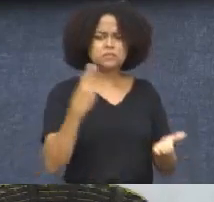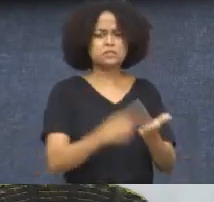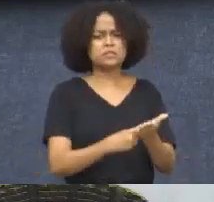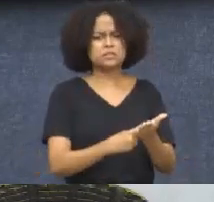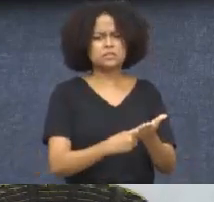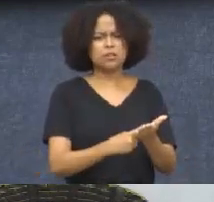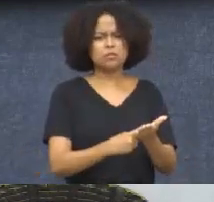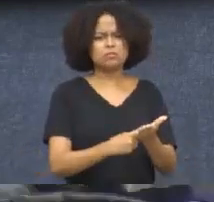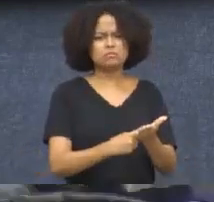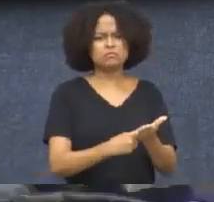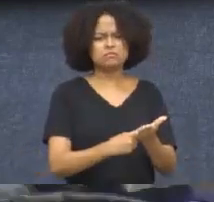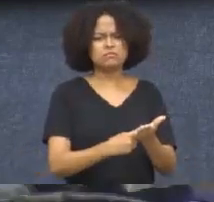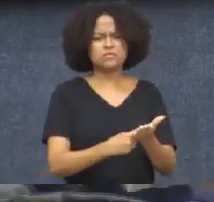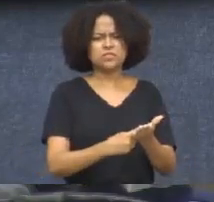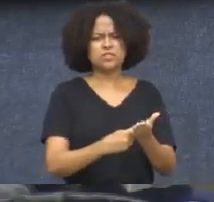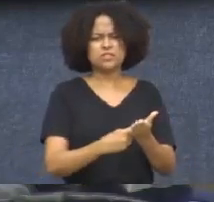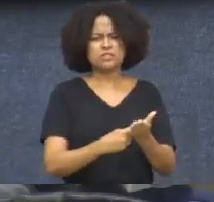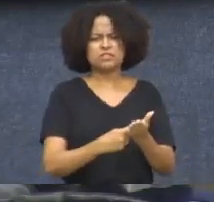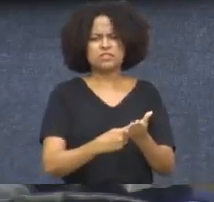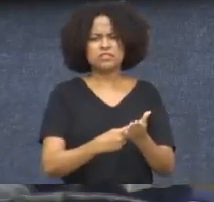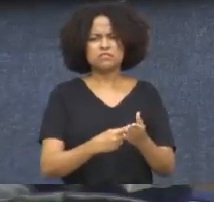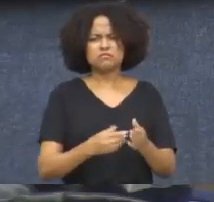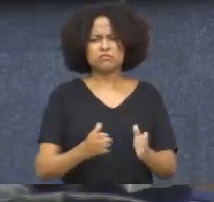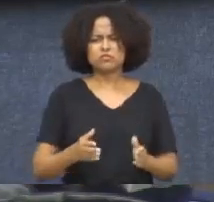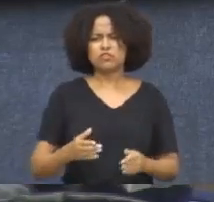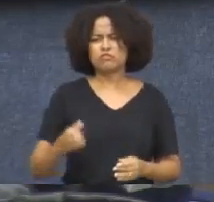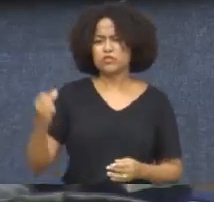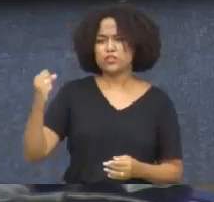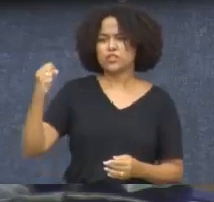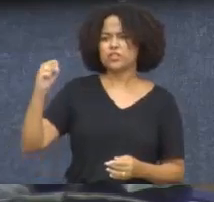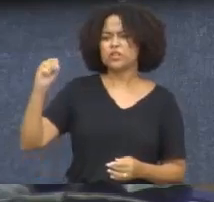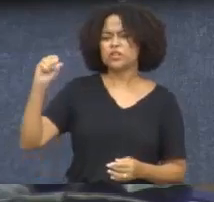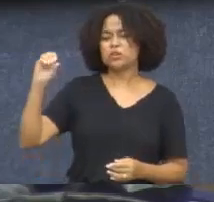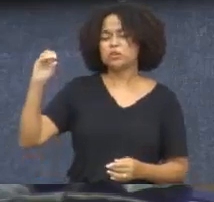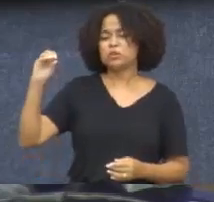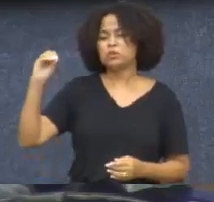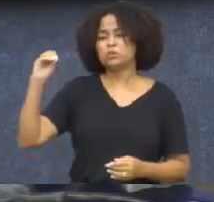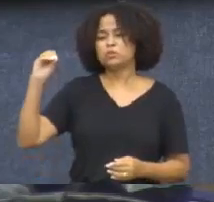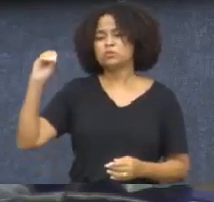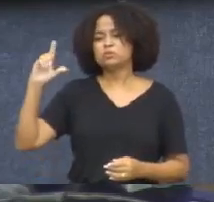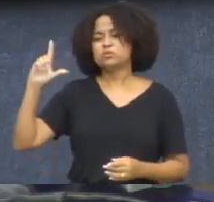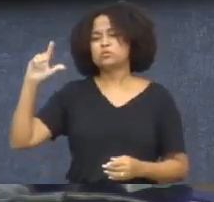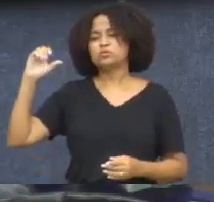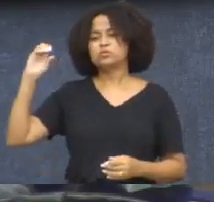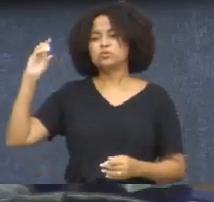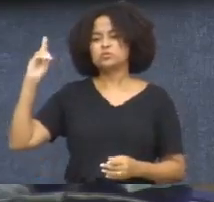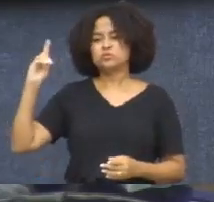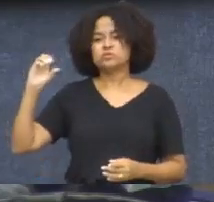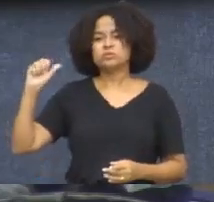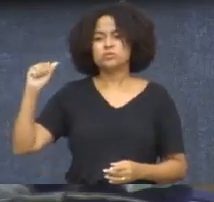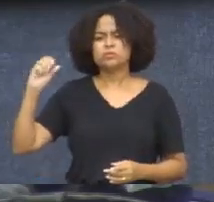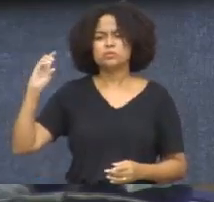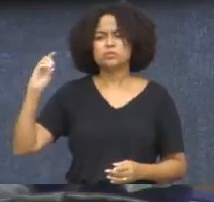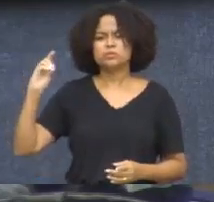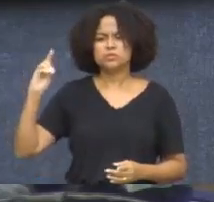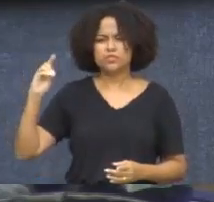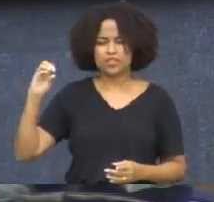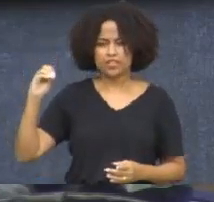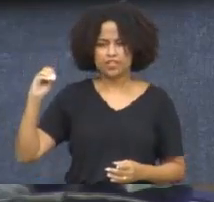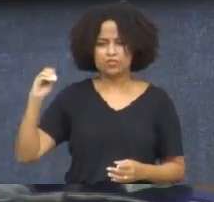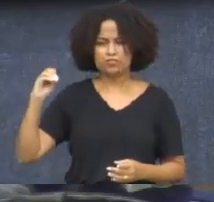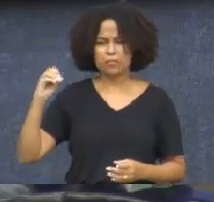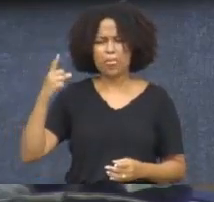foi soldado e assume a posição hierarquicamente de comando, é bom pensar no seu papel